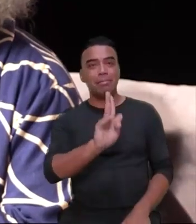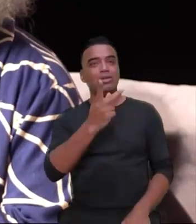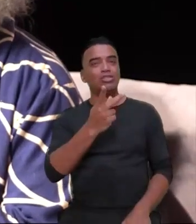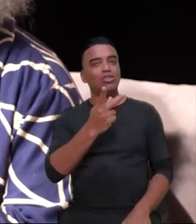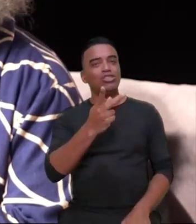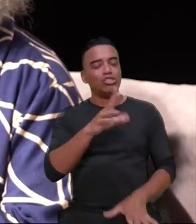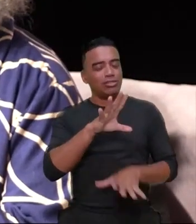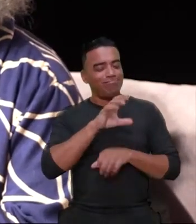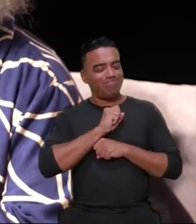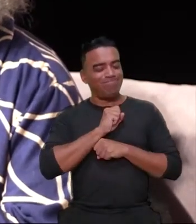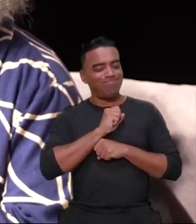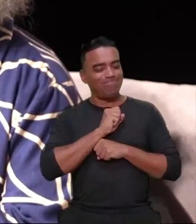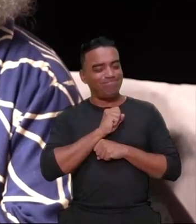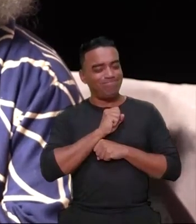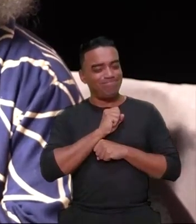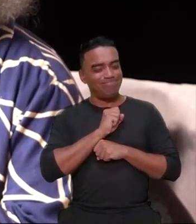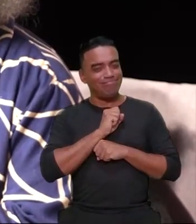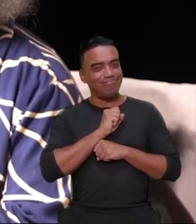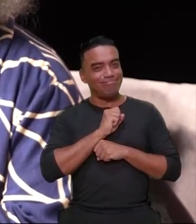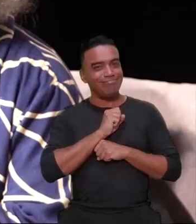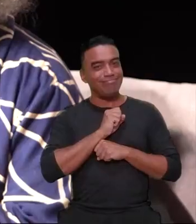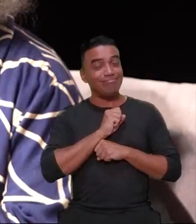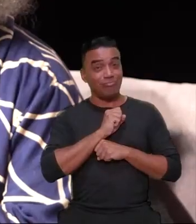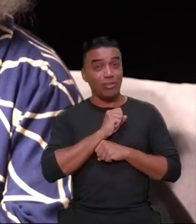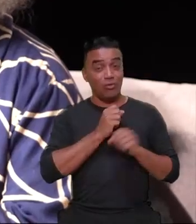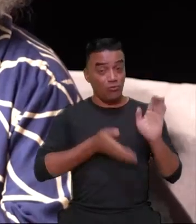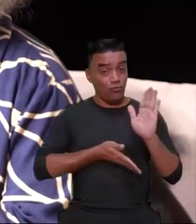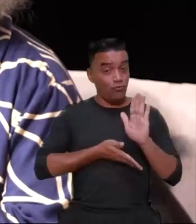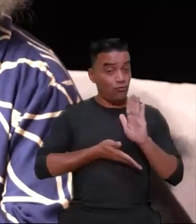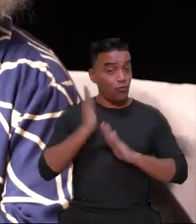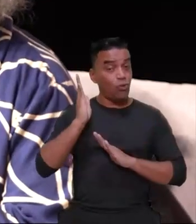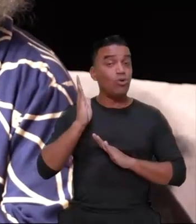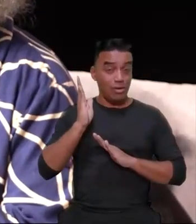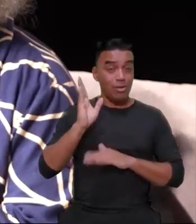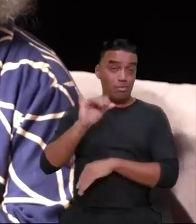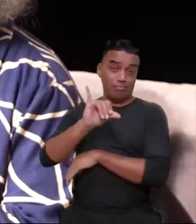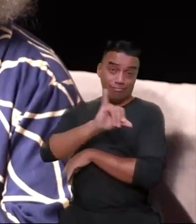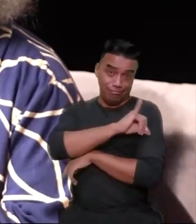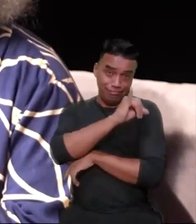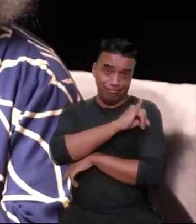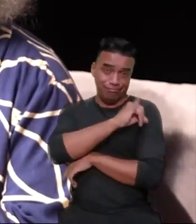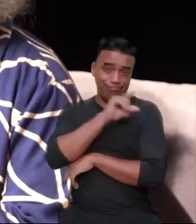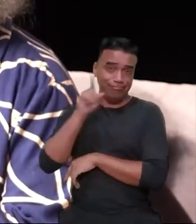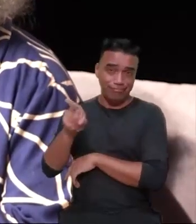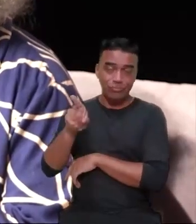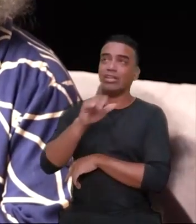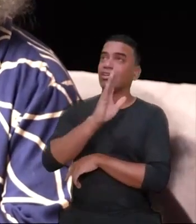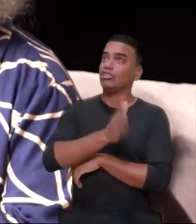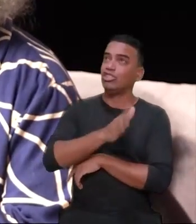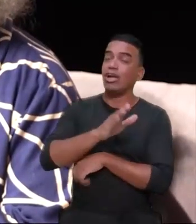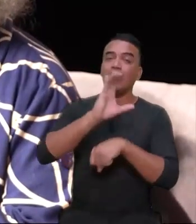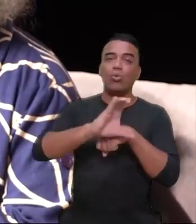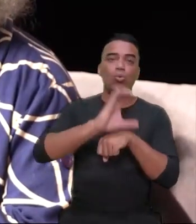que me fez. Entende? Quando eu saio de Belo Horizonte, eu já tinha